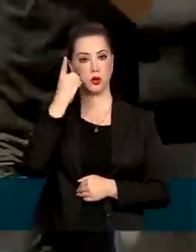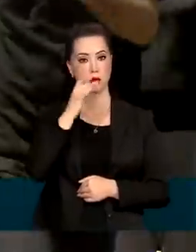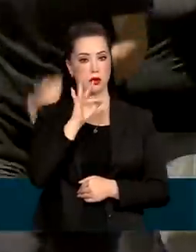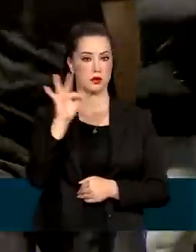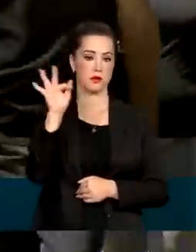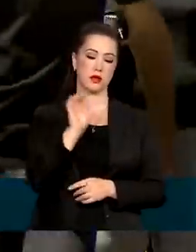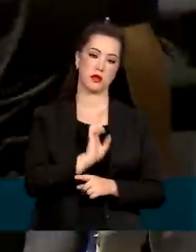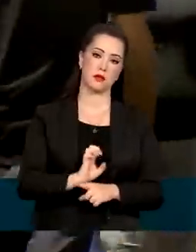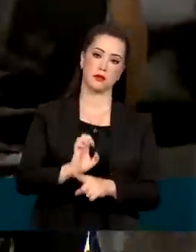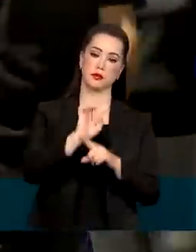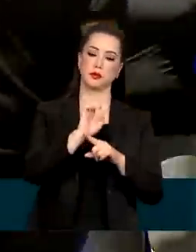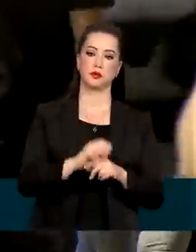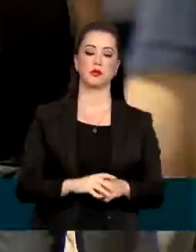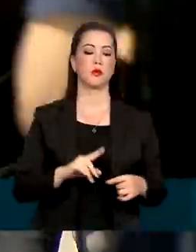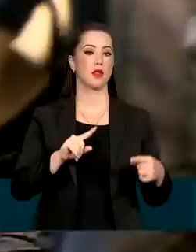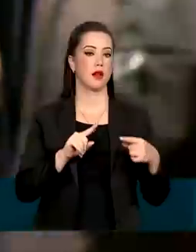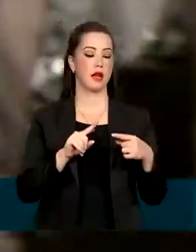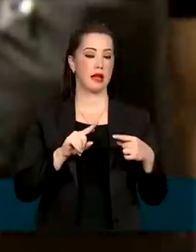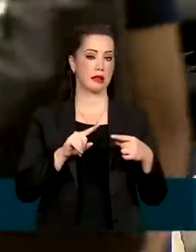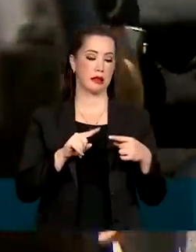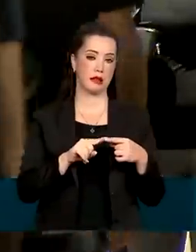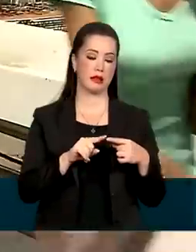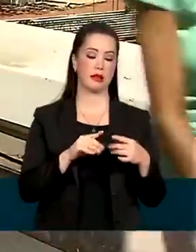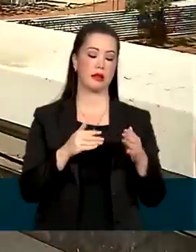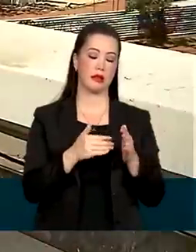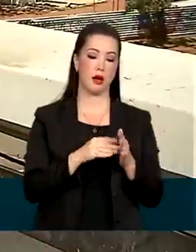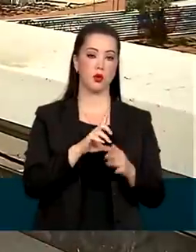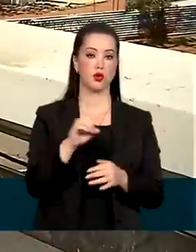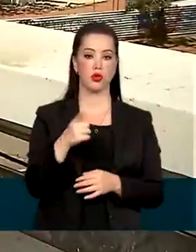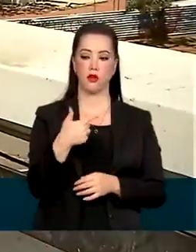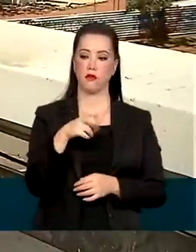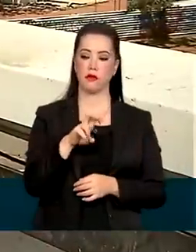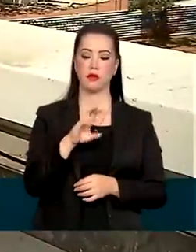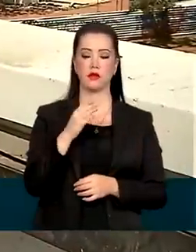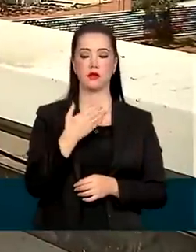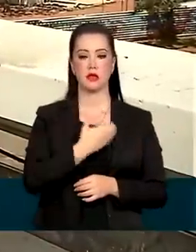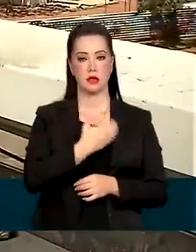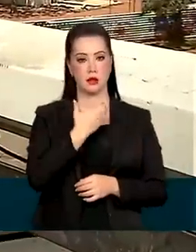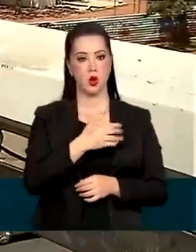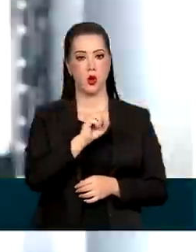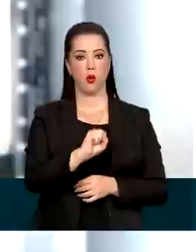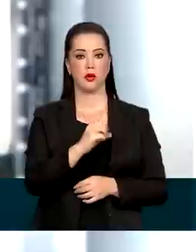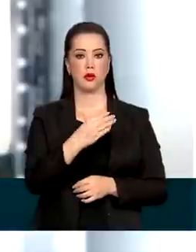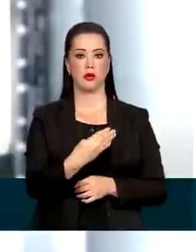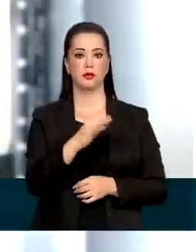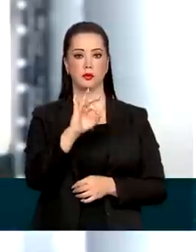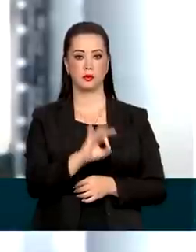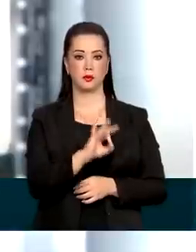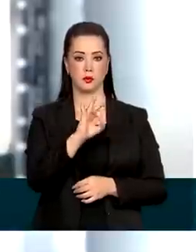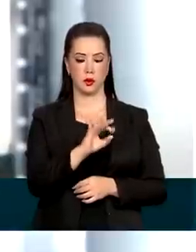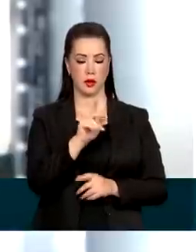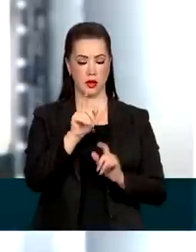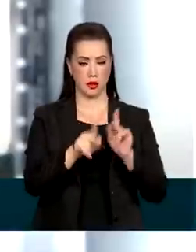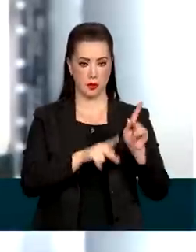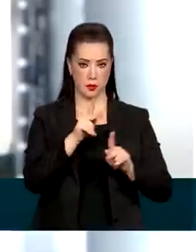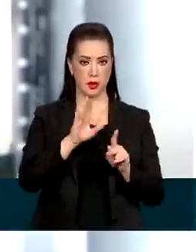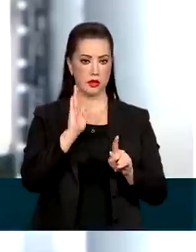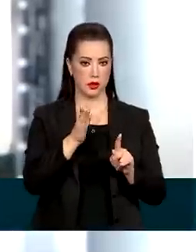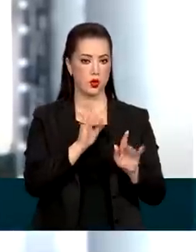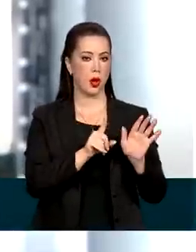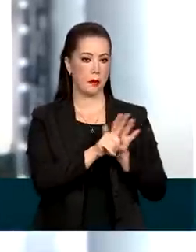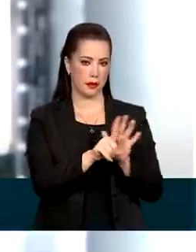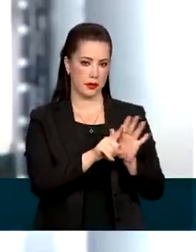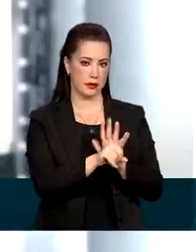e estaduais até 25 de dezembro cerca de 84% da população já havia sido recenseada